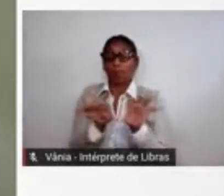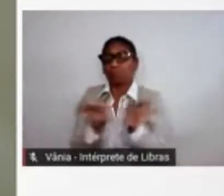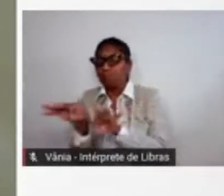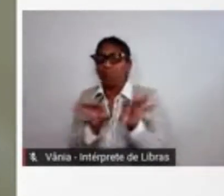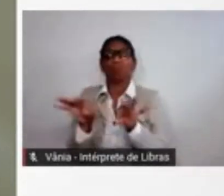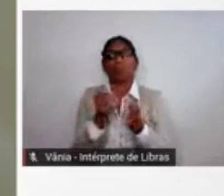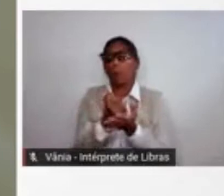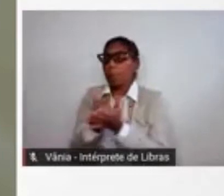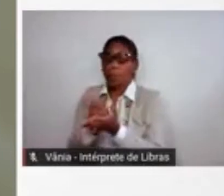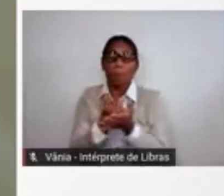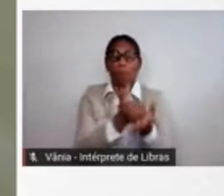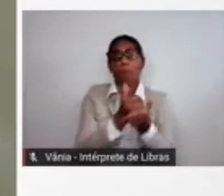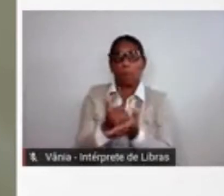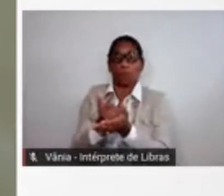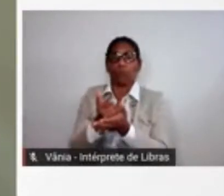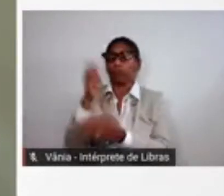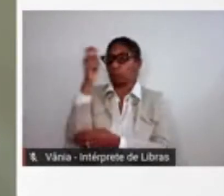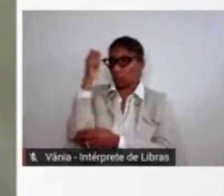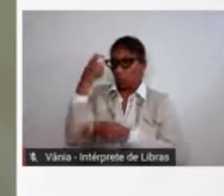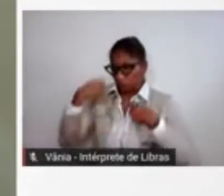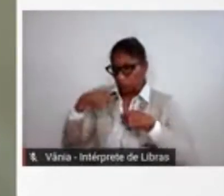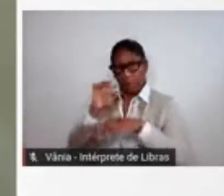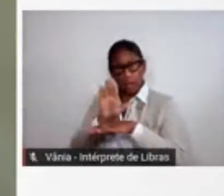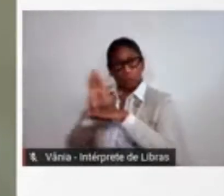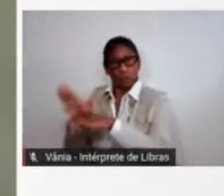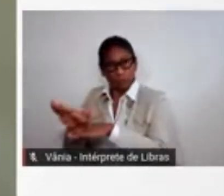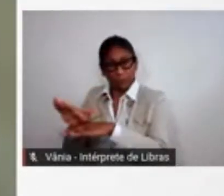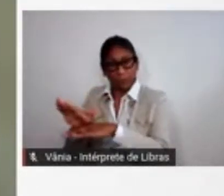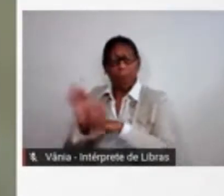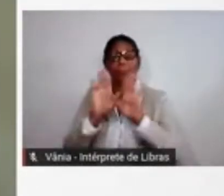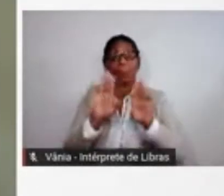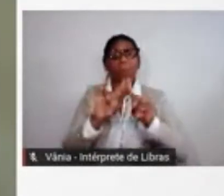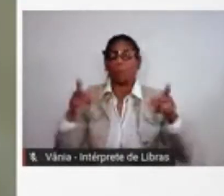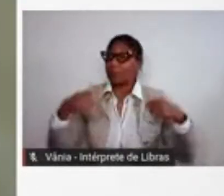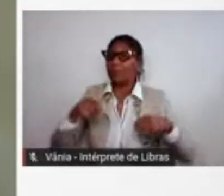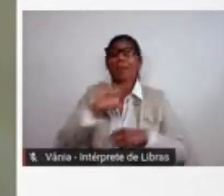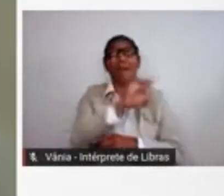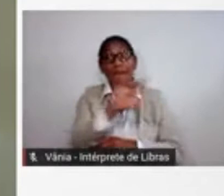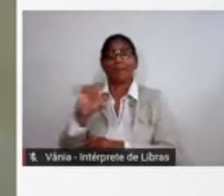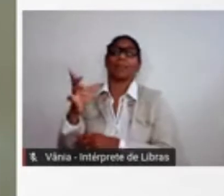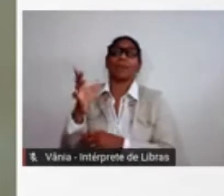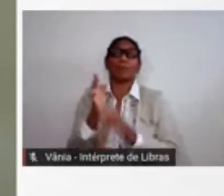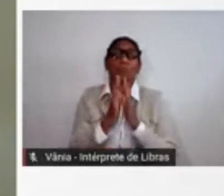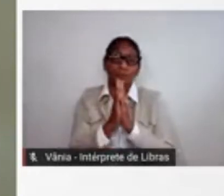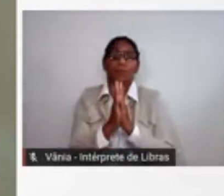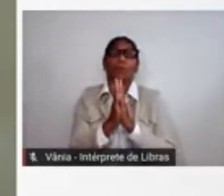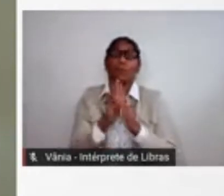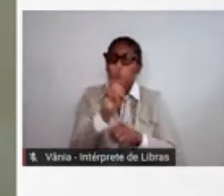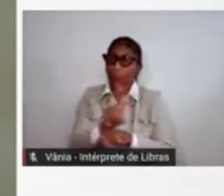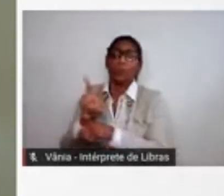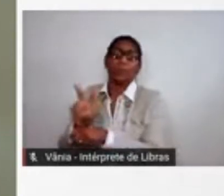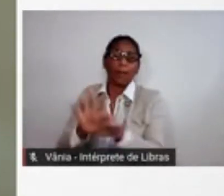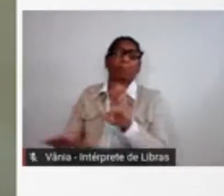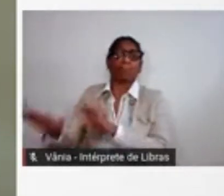atenção. Mas, mais uma vez, reforça a necessidade de todos nos ajudarem a cuidar dessa situação,